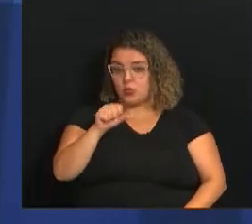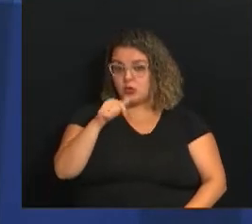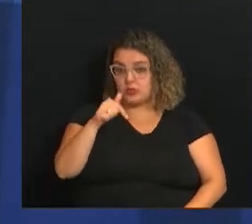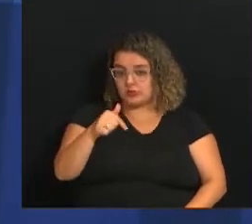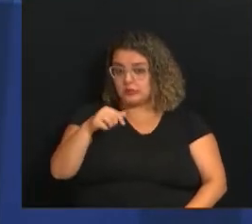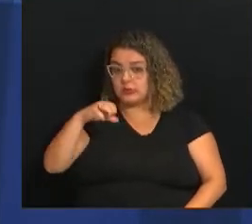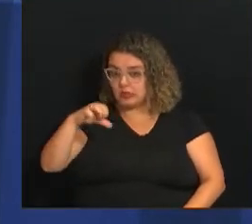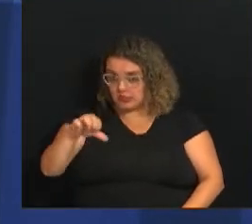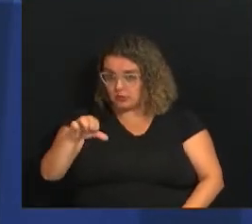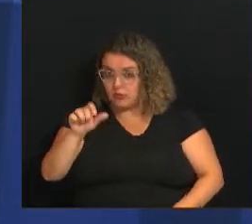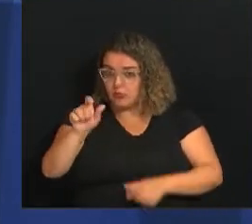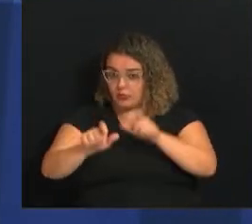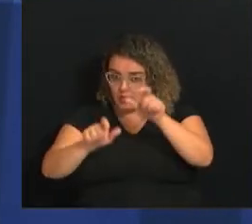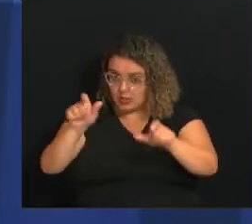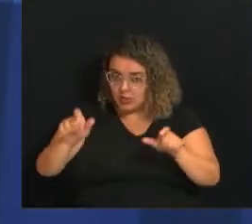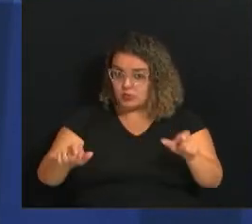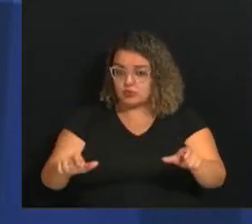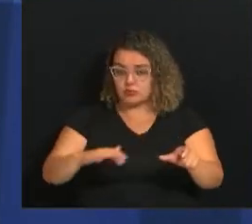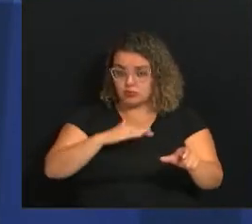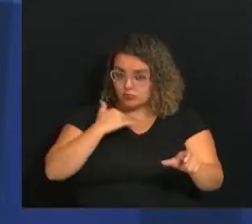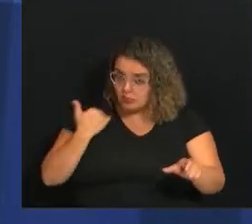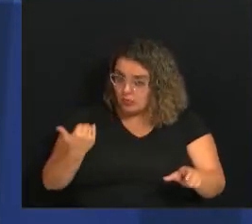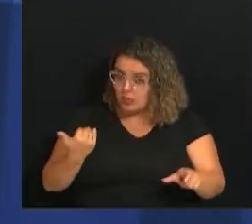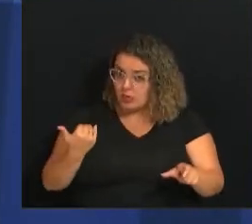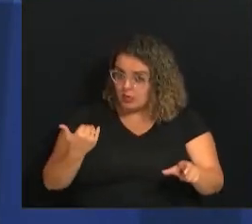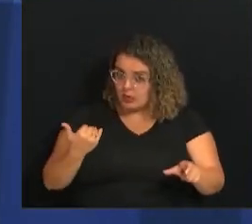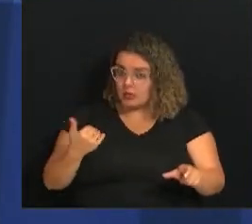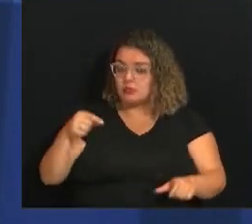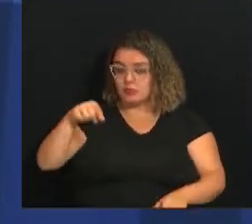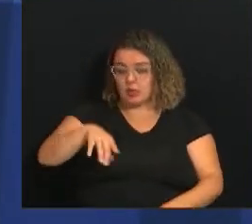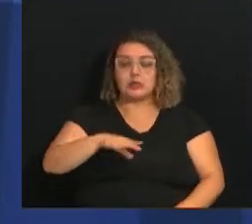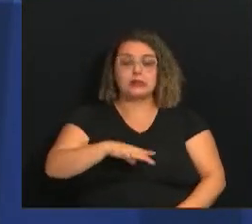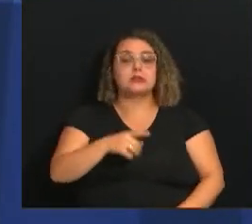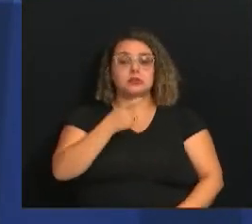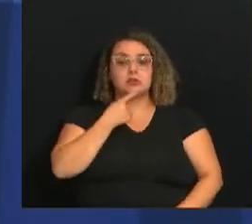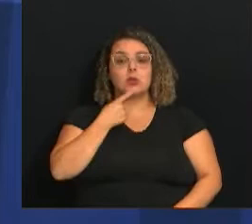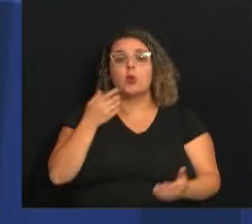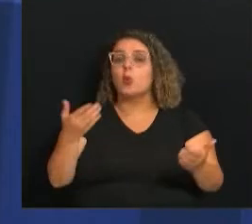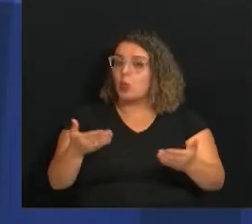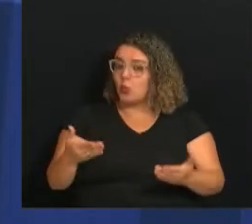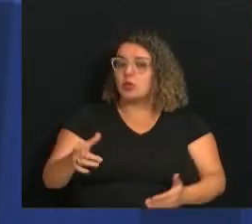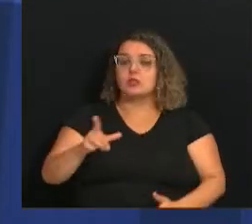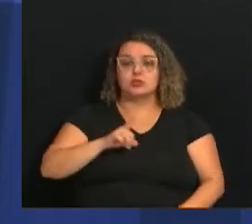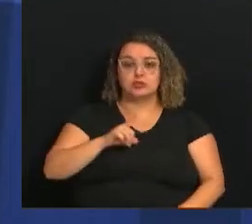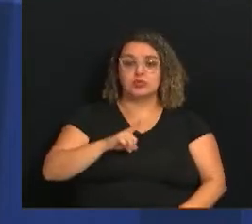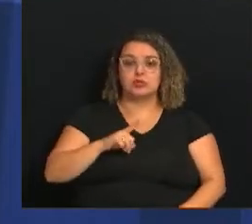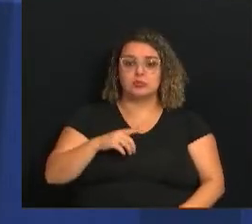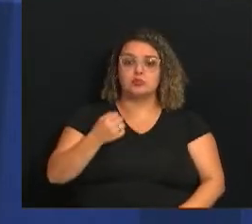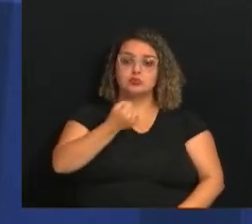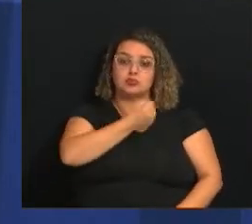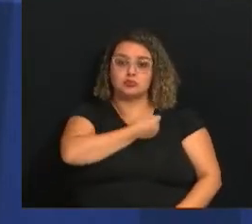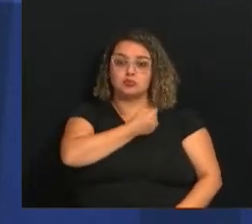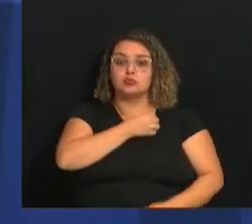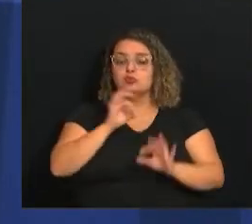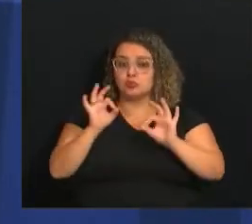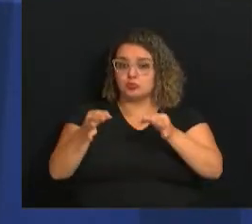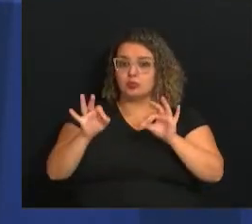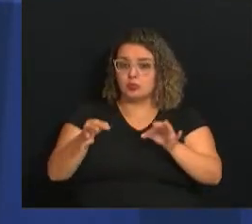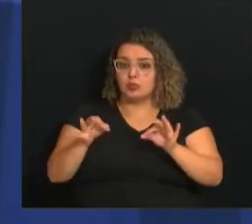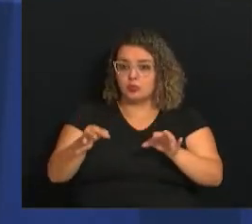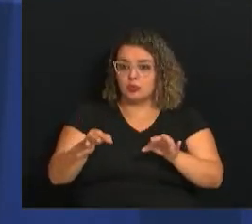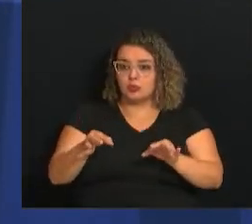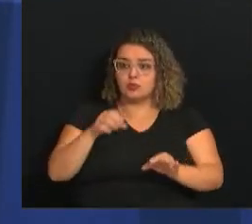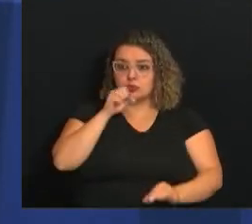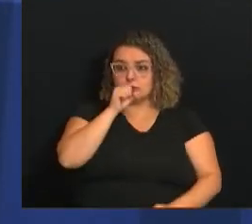658.879 pessoas perderam a vida. Aqui em Campinas, hoje nós teremos a atualização de dados do fim de